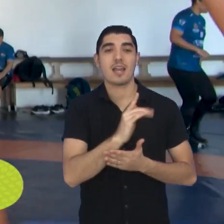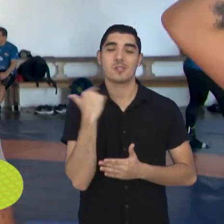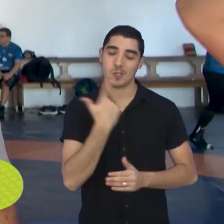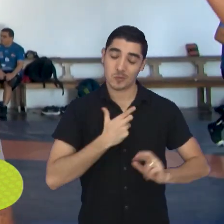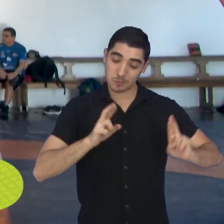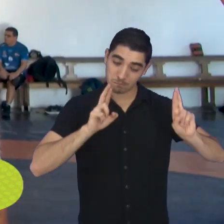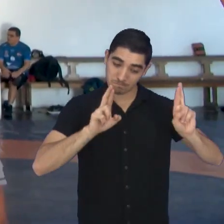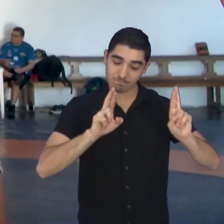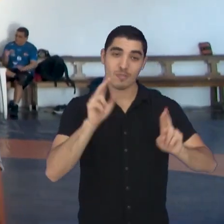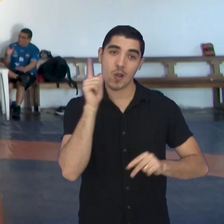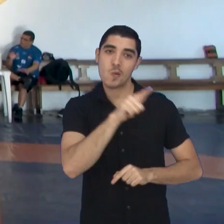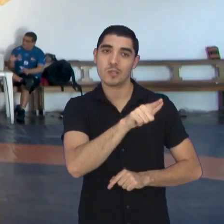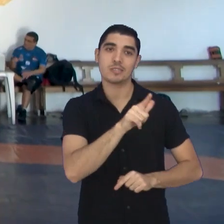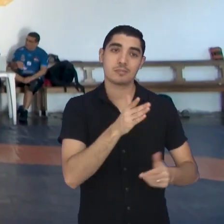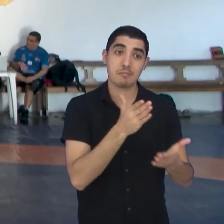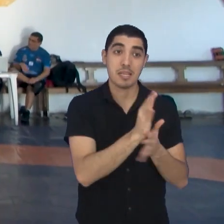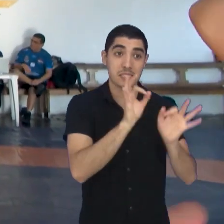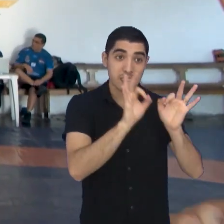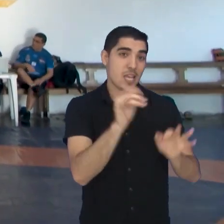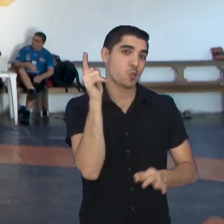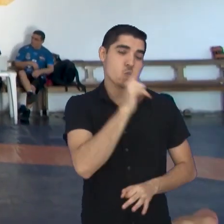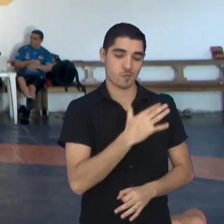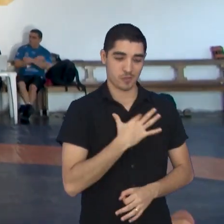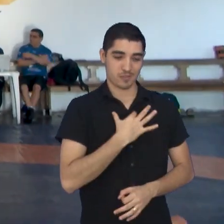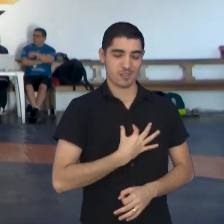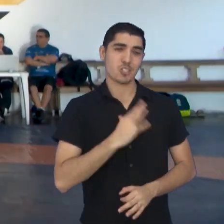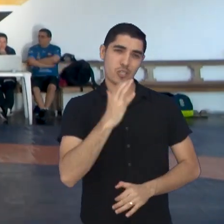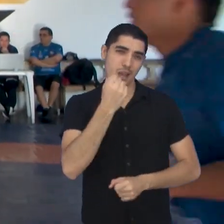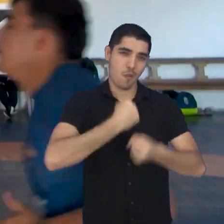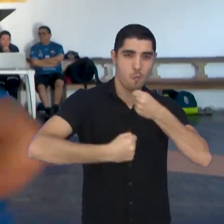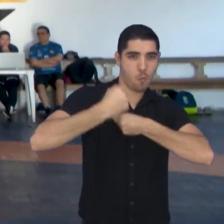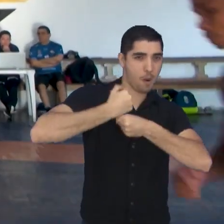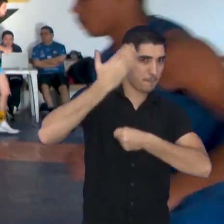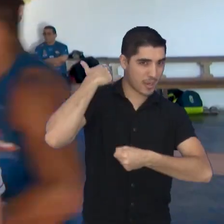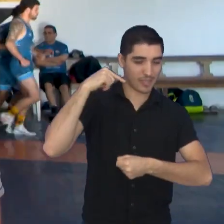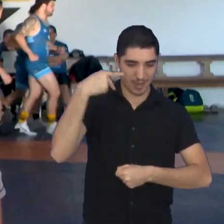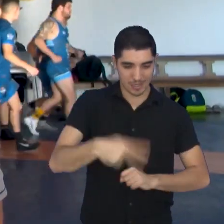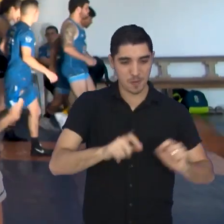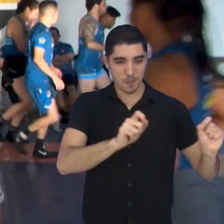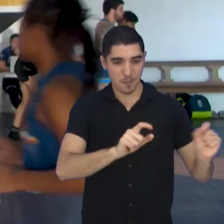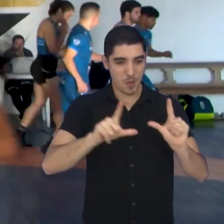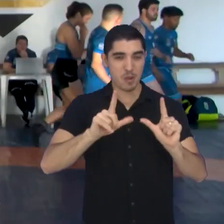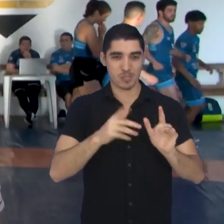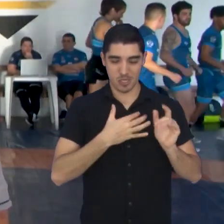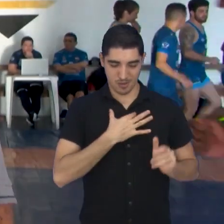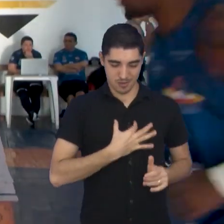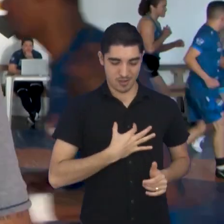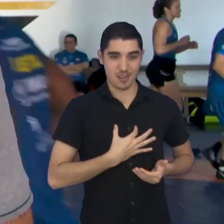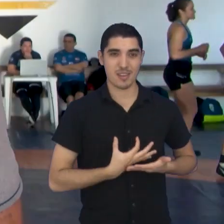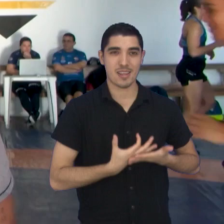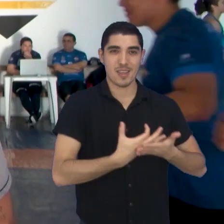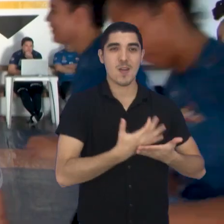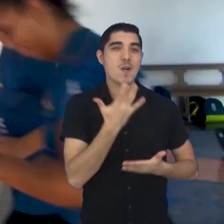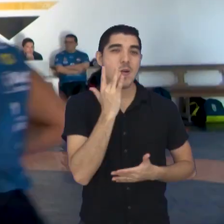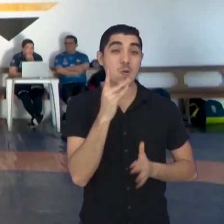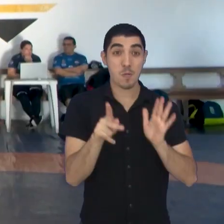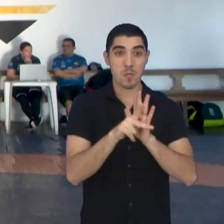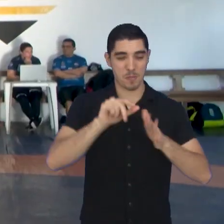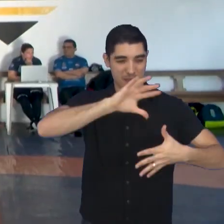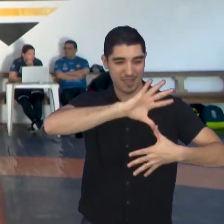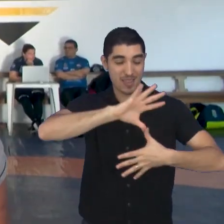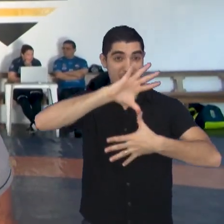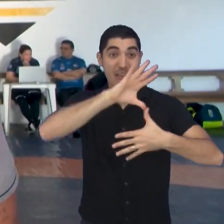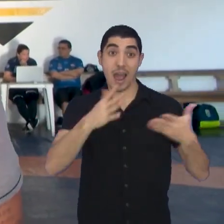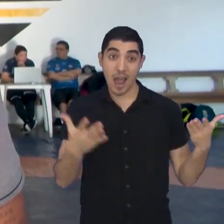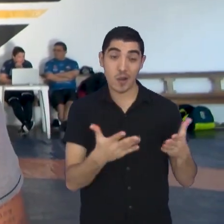para ela em Paris para que traga mais uma medalha. Ela já teve o ano passado no Hora do Esporte com a medalha de ouro do Pan-Americano. A gente está esperando a medalha